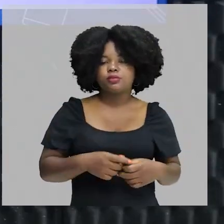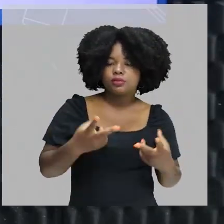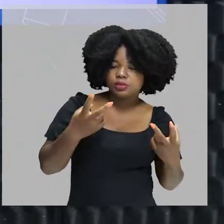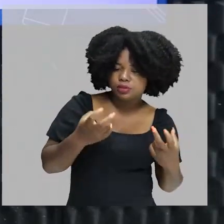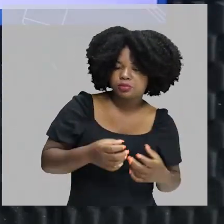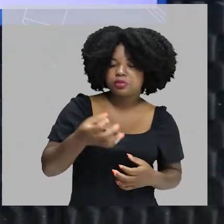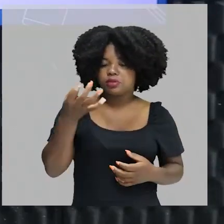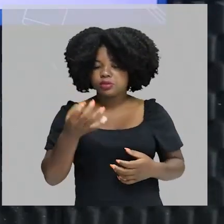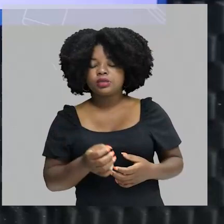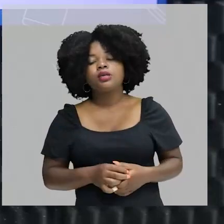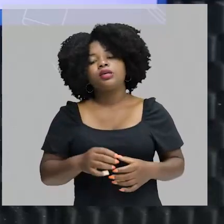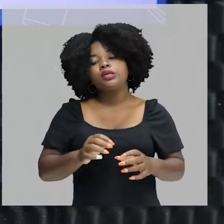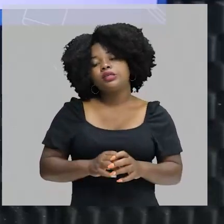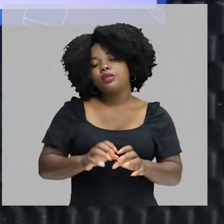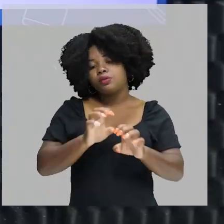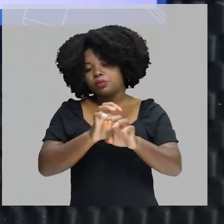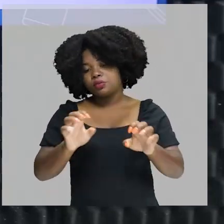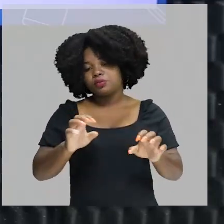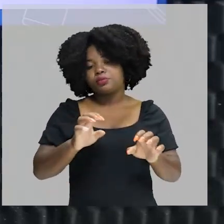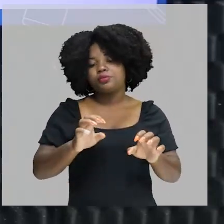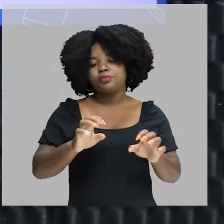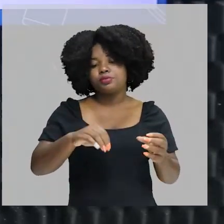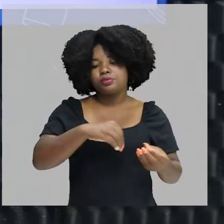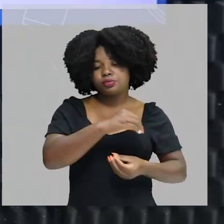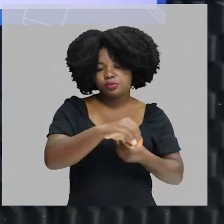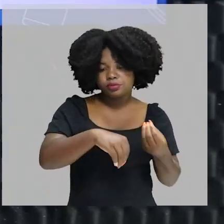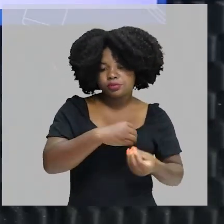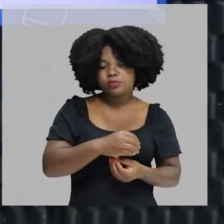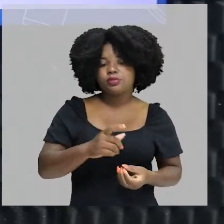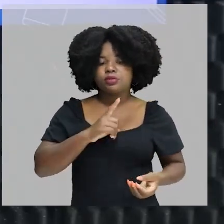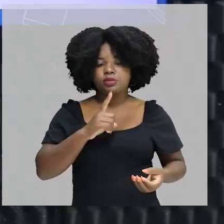Então, cálculo estequiométrico envolvendo 2 perguntas, o